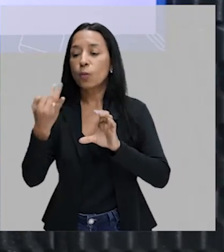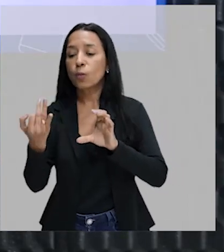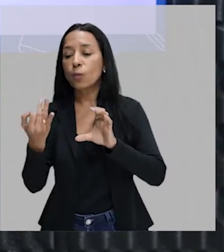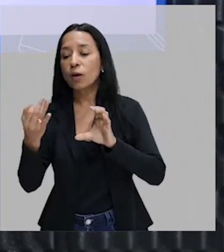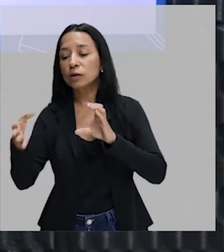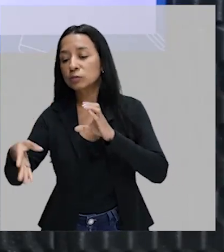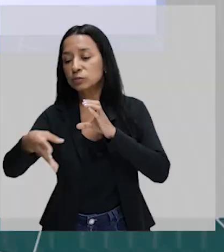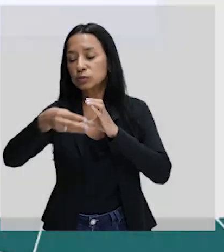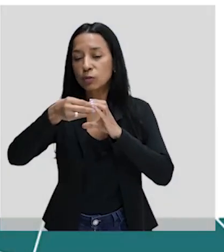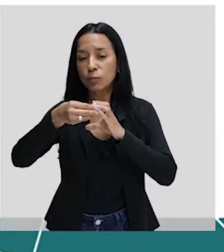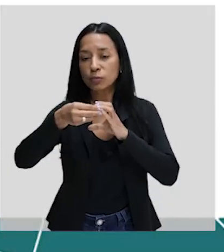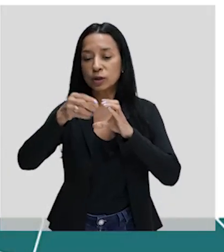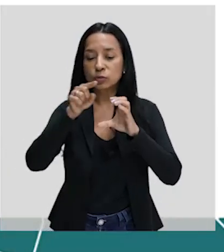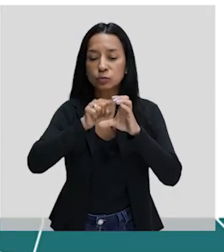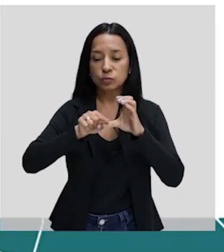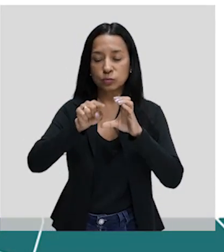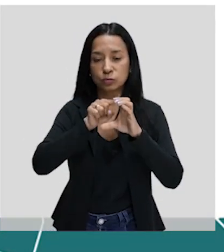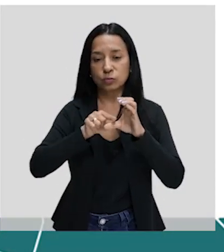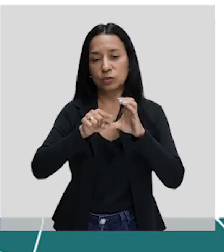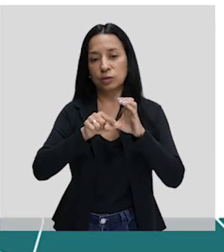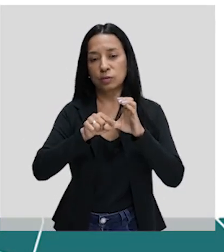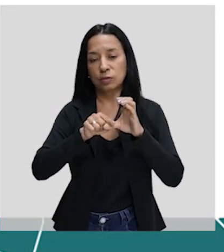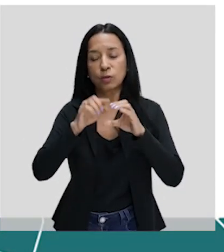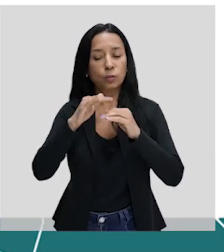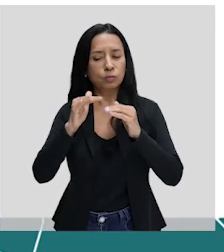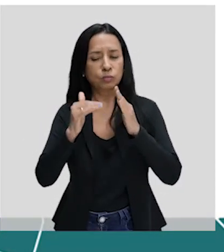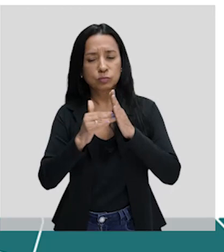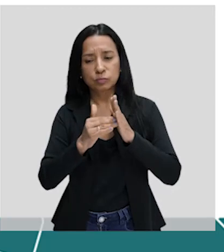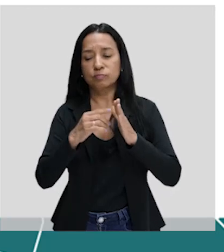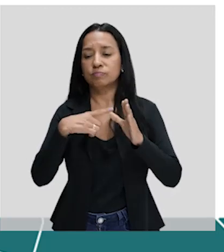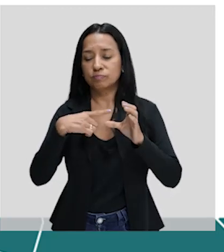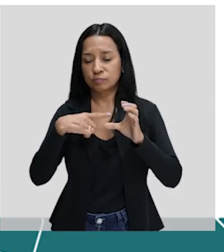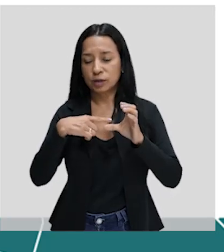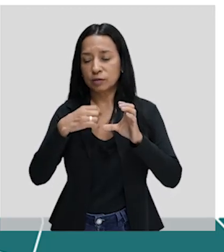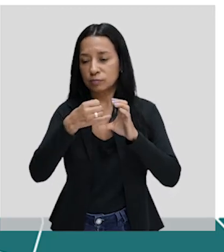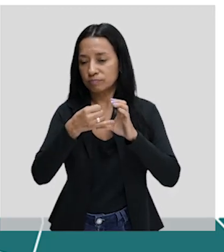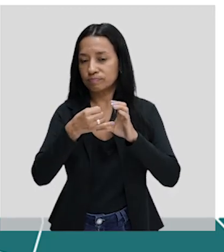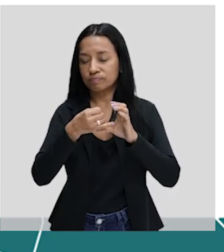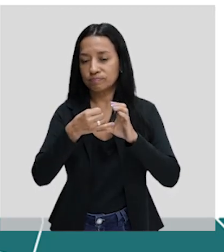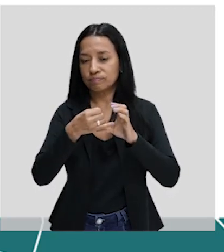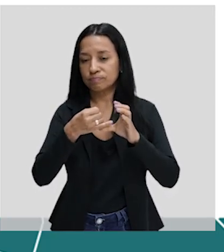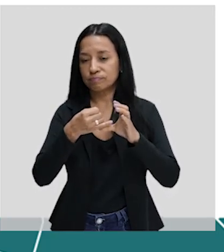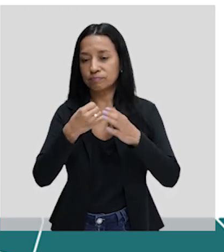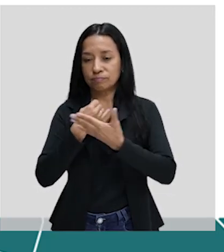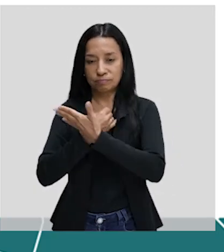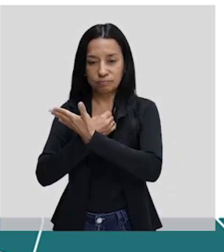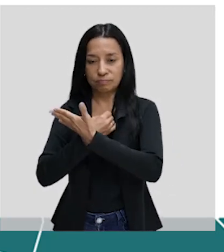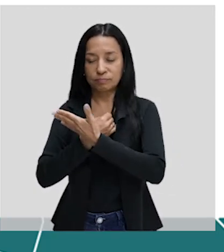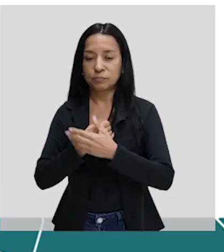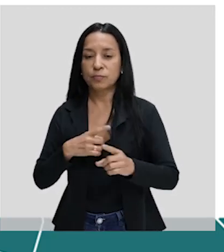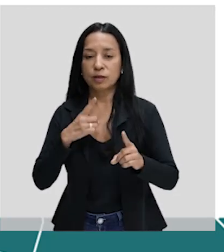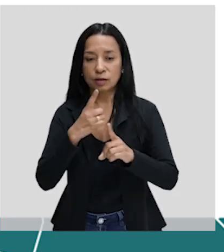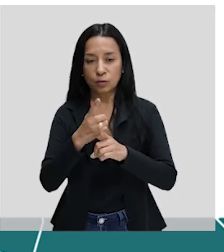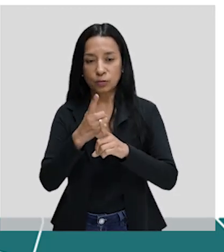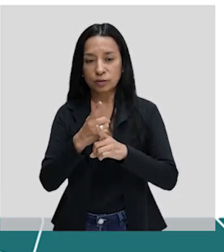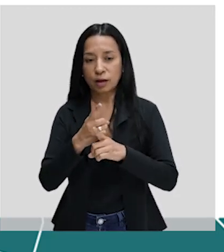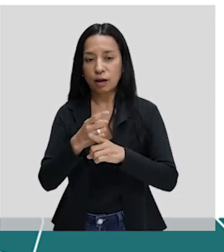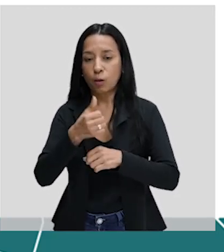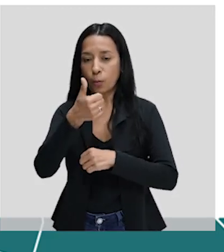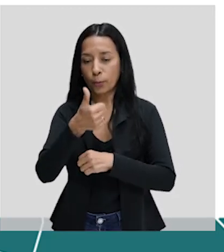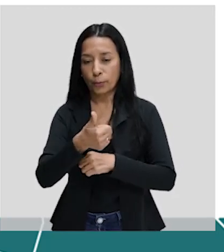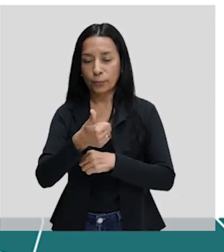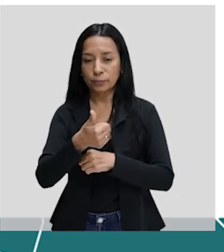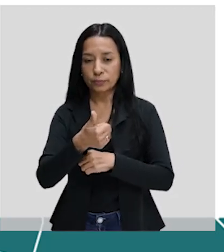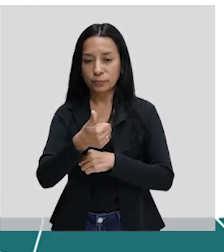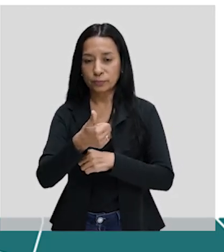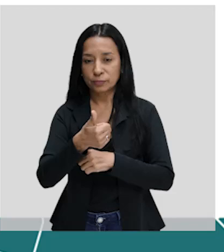núcleo, pessoal? Todo núcleo celular tem esses componentes aqui. Nós vamos encontrar a carioteca,